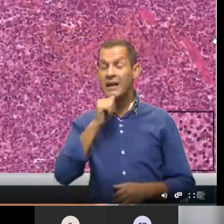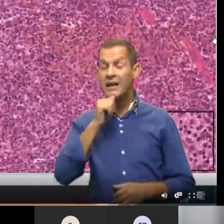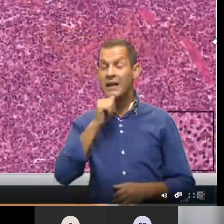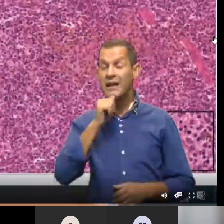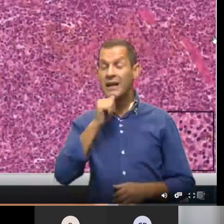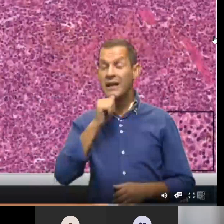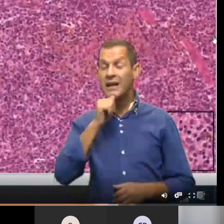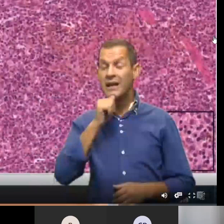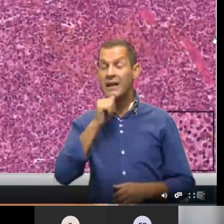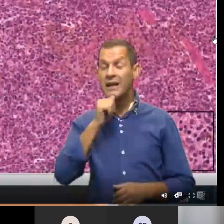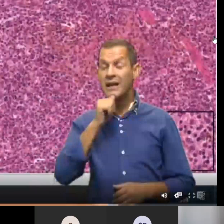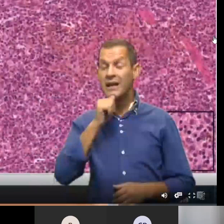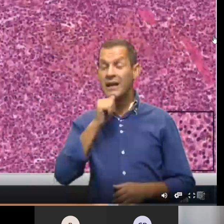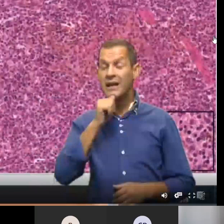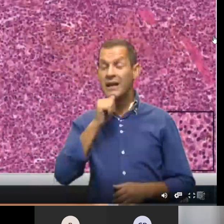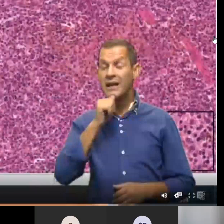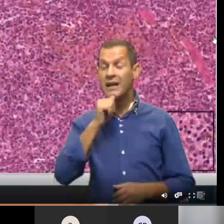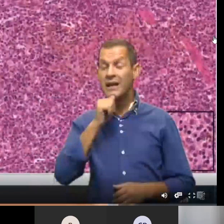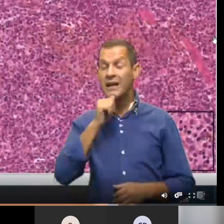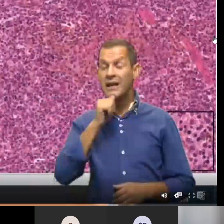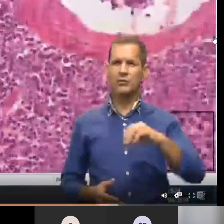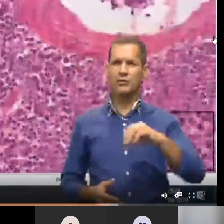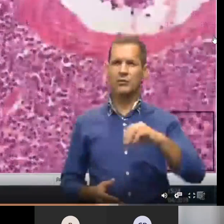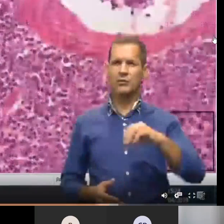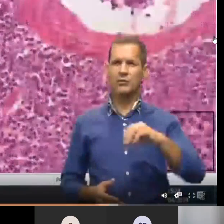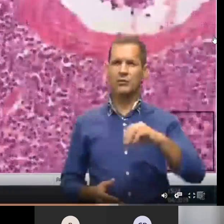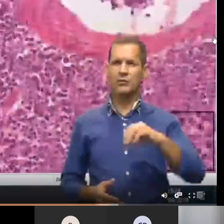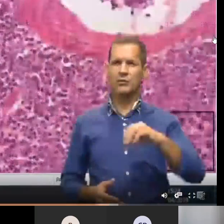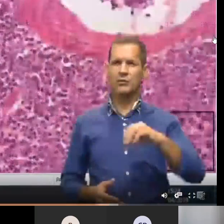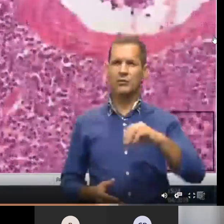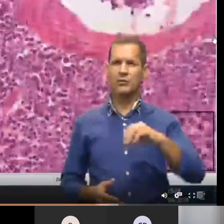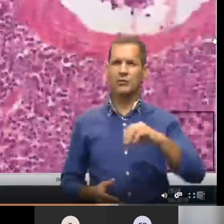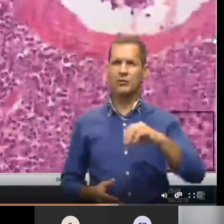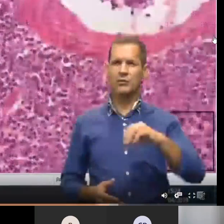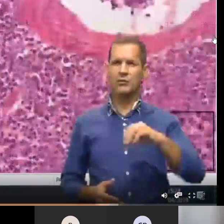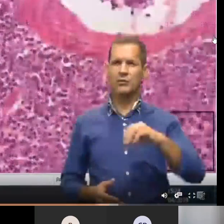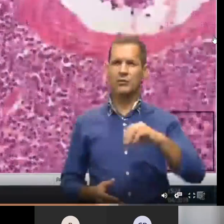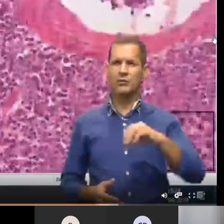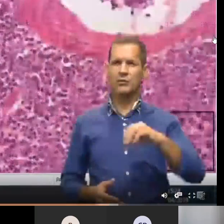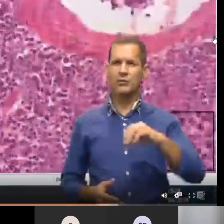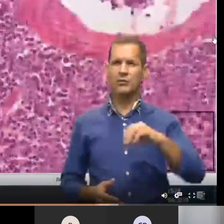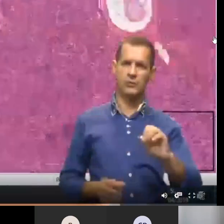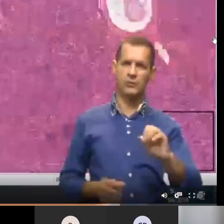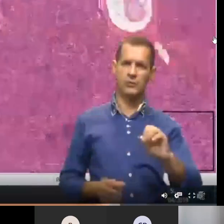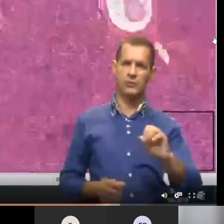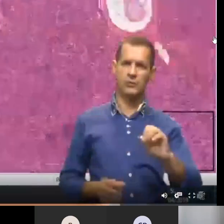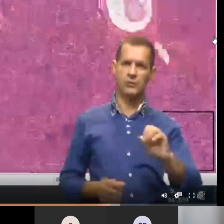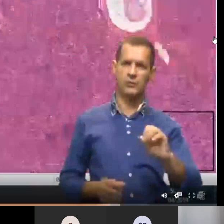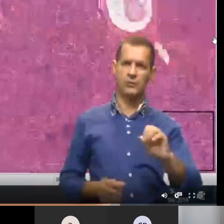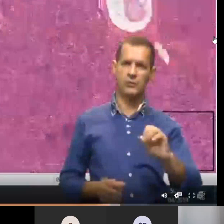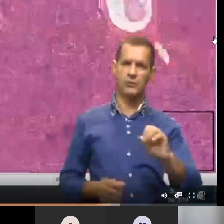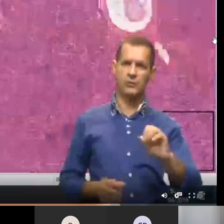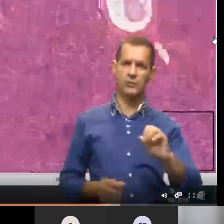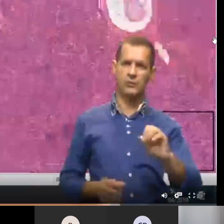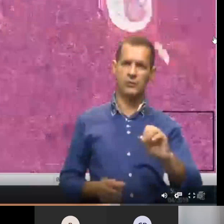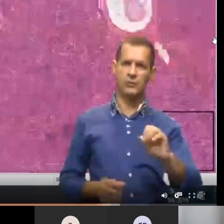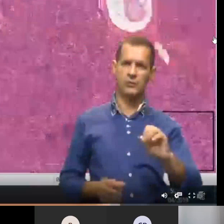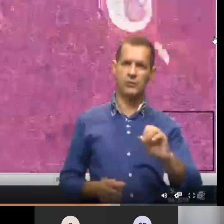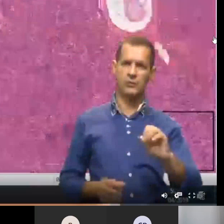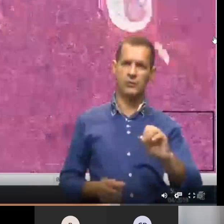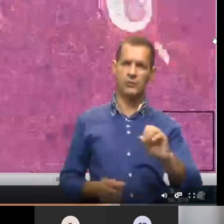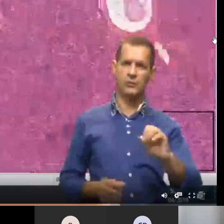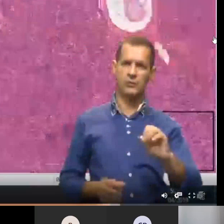a questão dos macrófagos, certo? Ok, então verificamos já os macrófagos, verificamos a